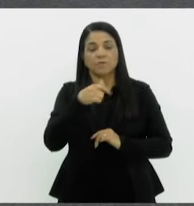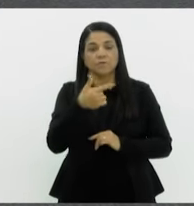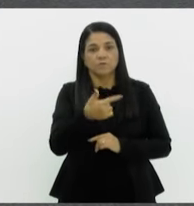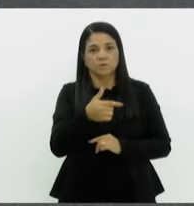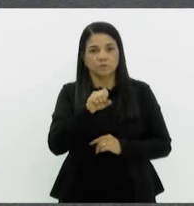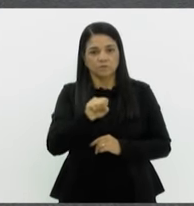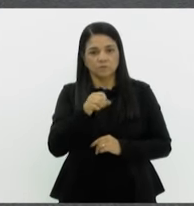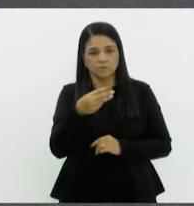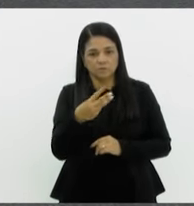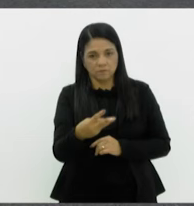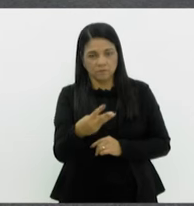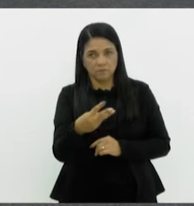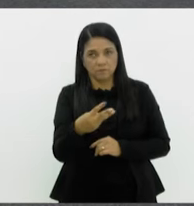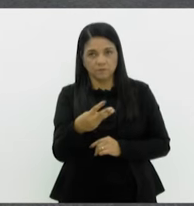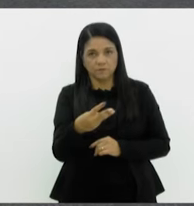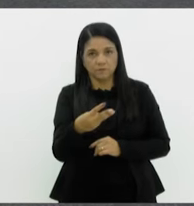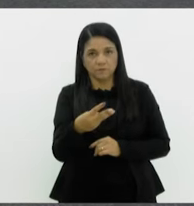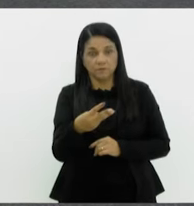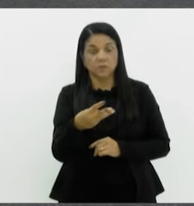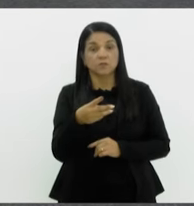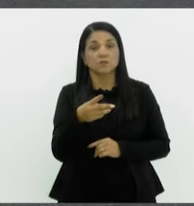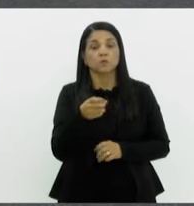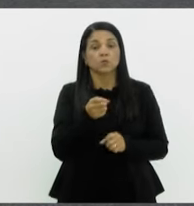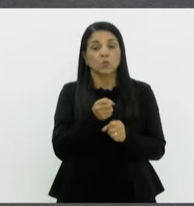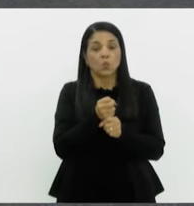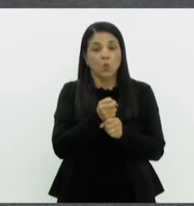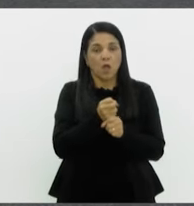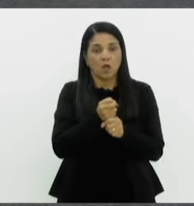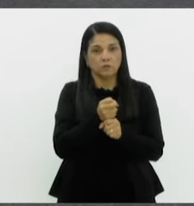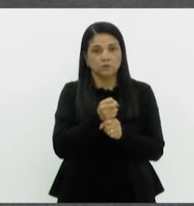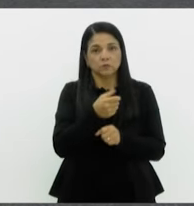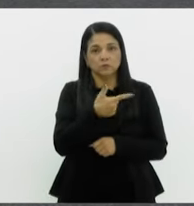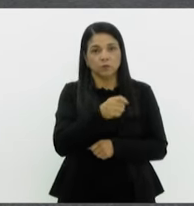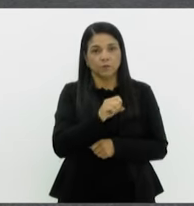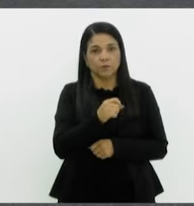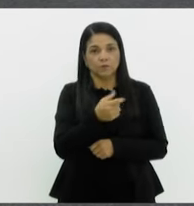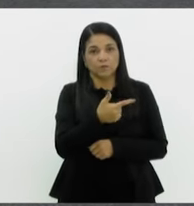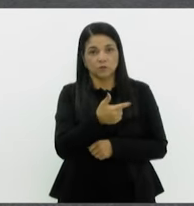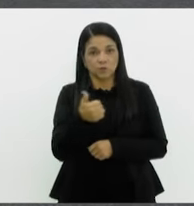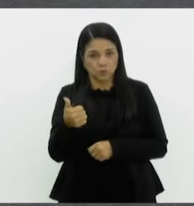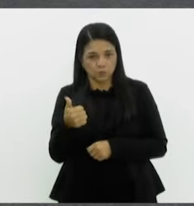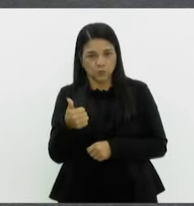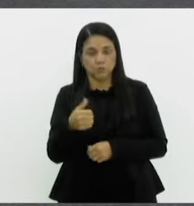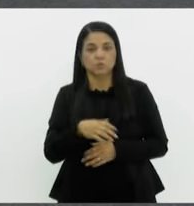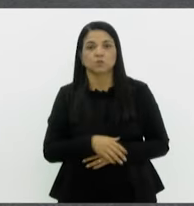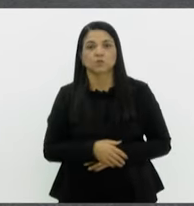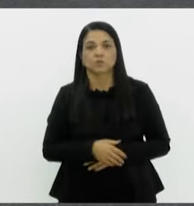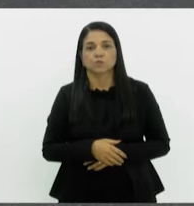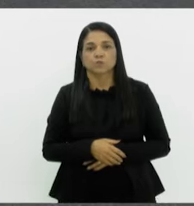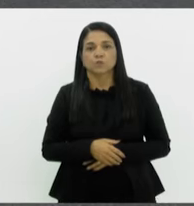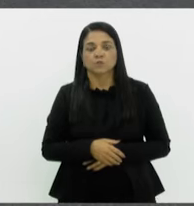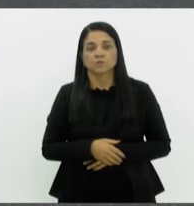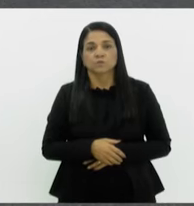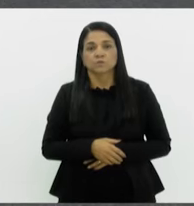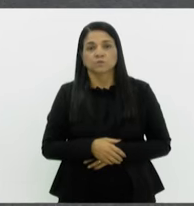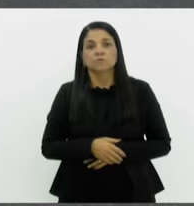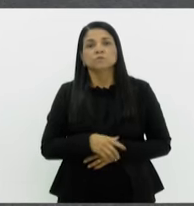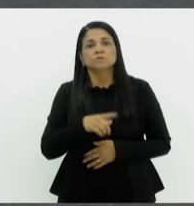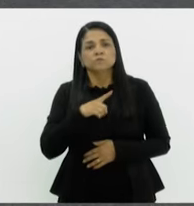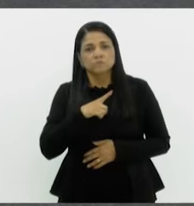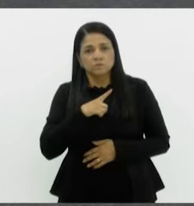9283, que é do ano de 2021. Nós tivemos